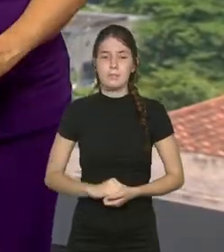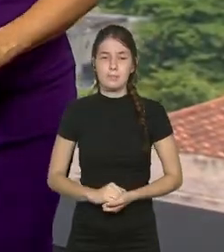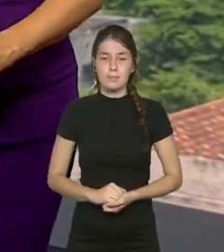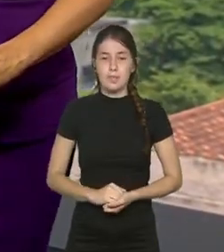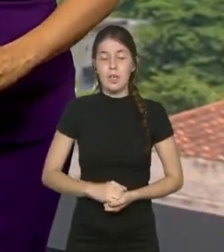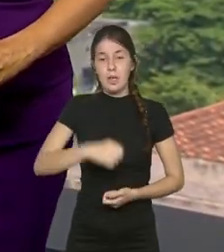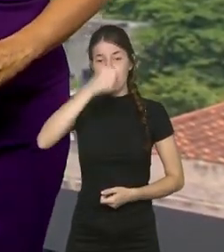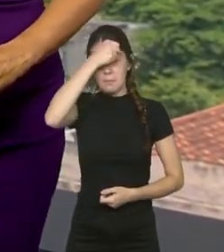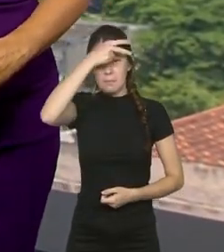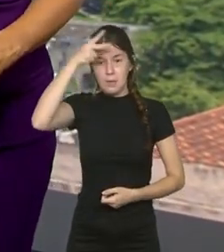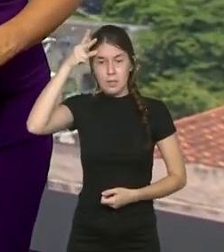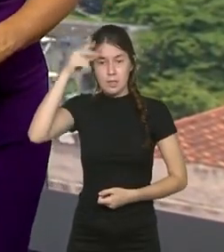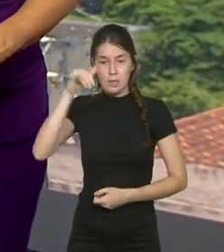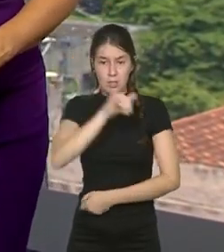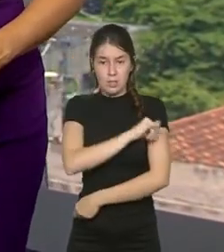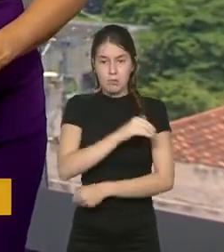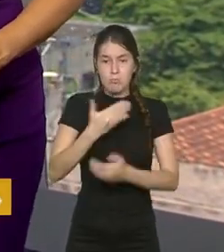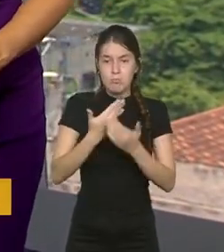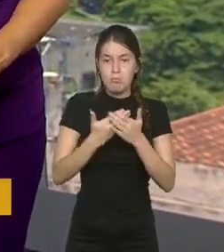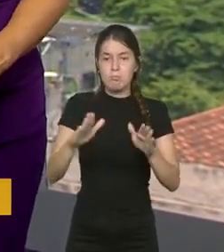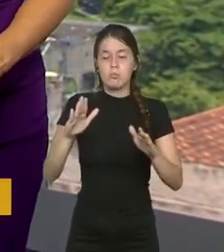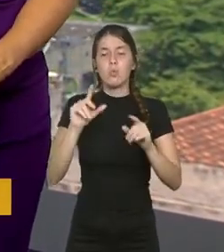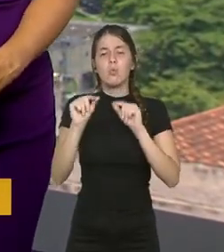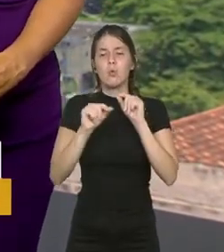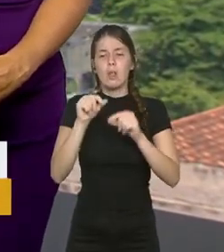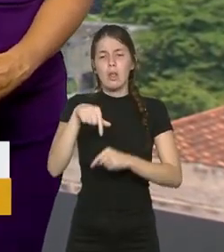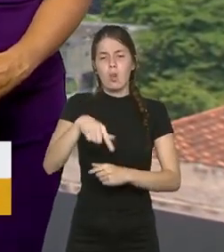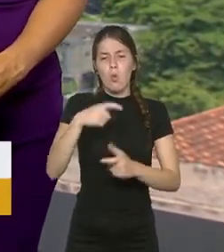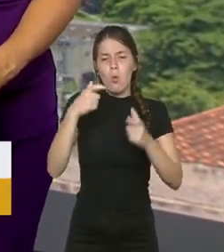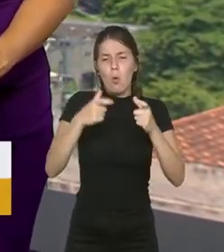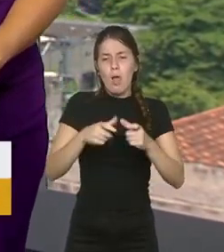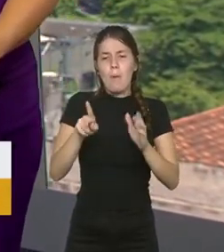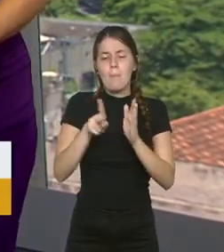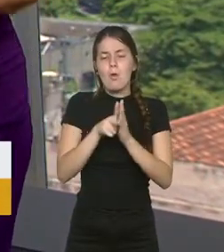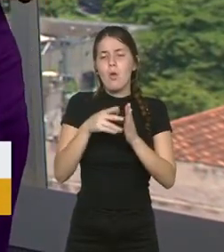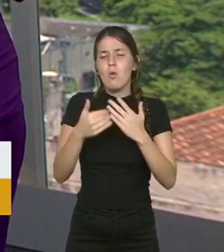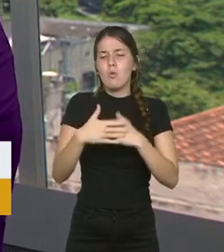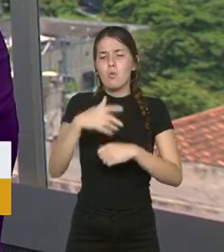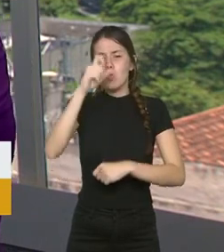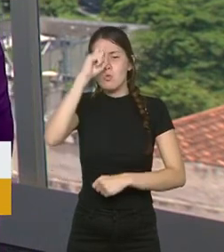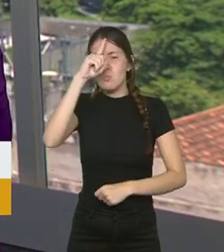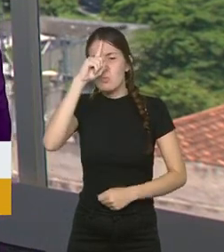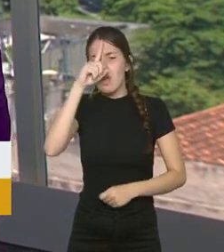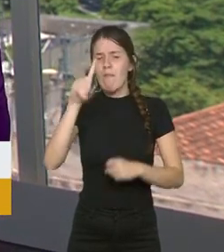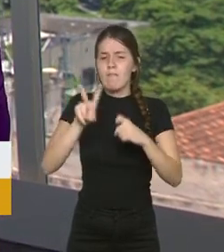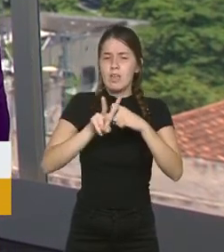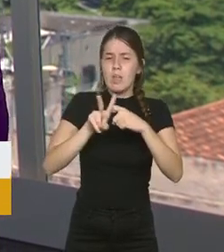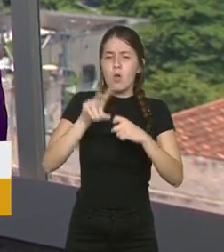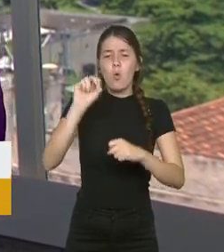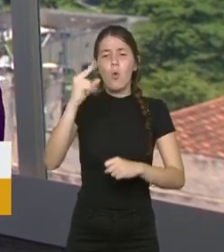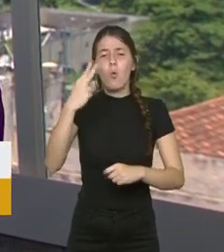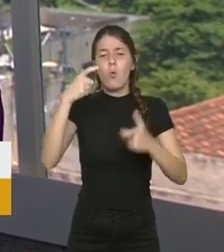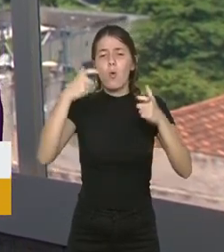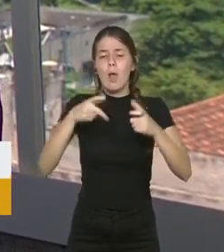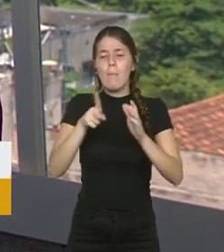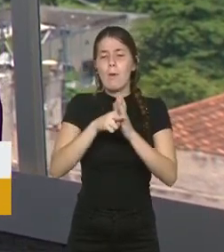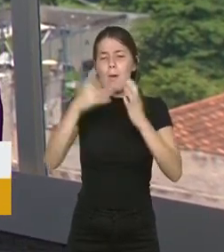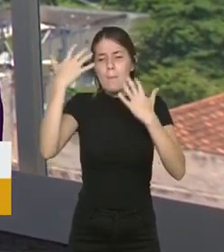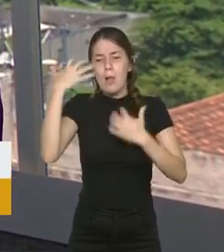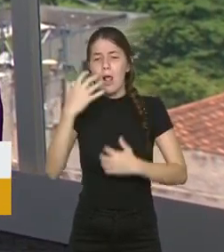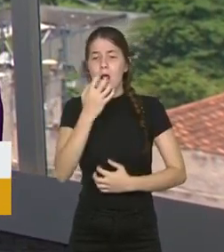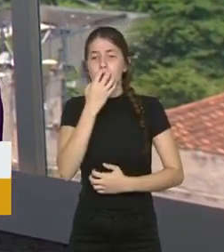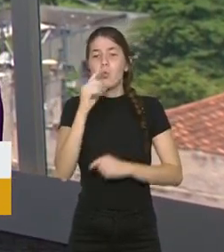a prefeitura do Rio sancionou uma lei que obriga a Pet Shops clínicas e hospitais veterinários a comunicarem de forma imediata polícia